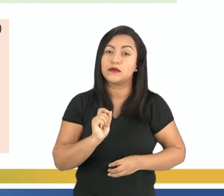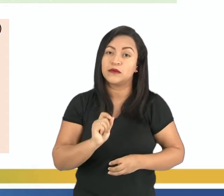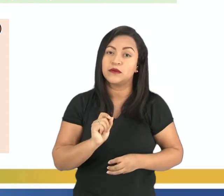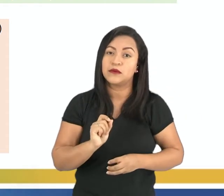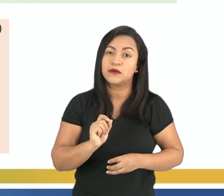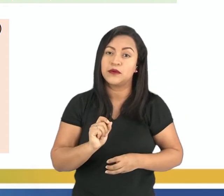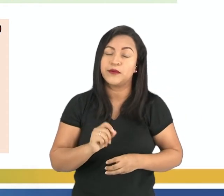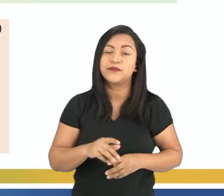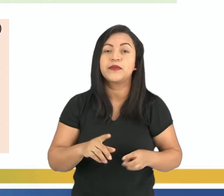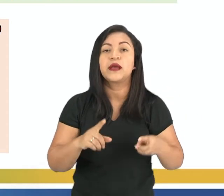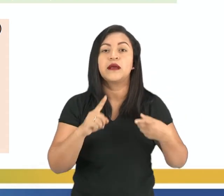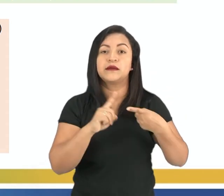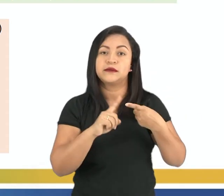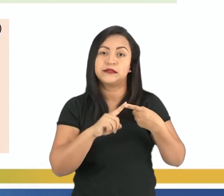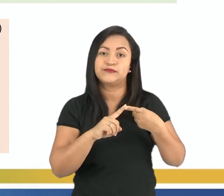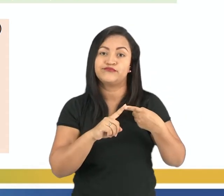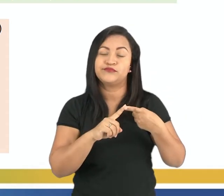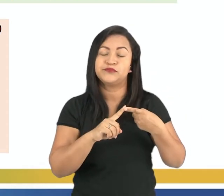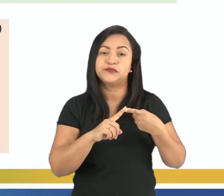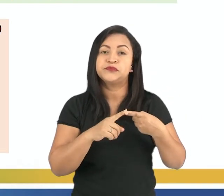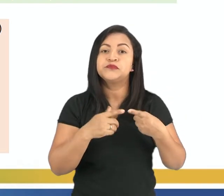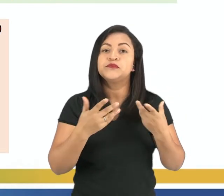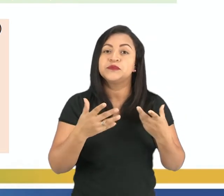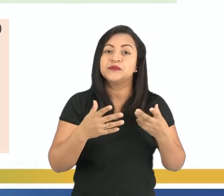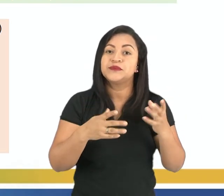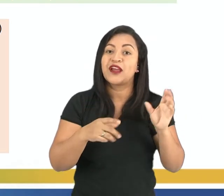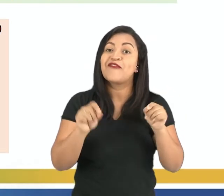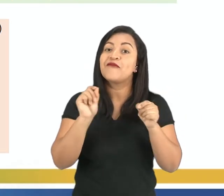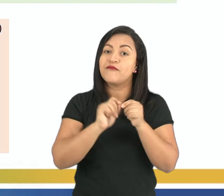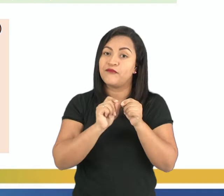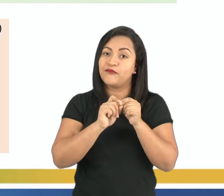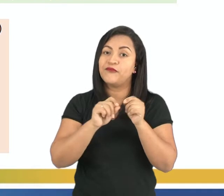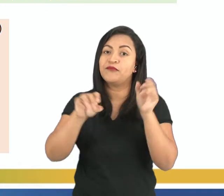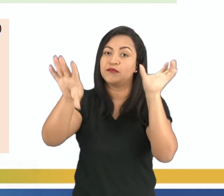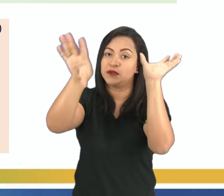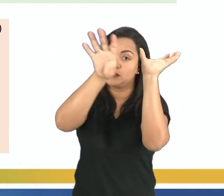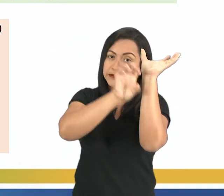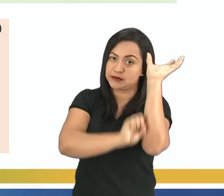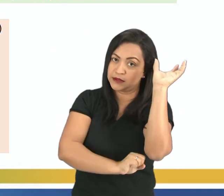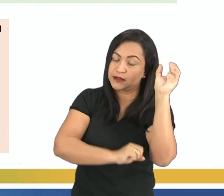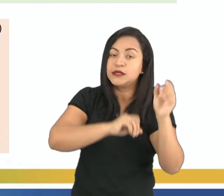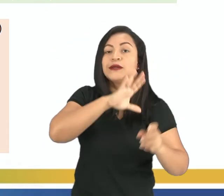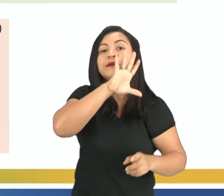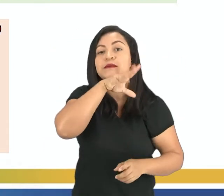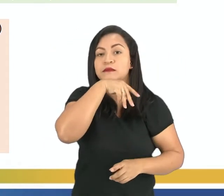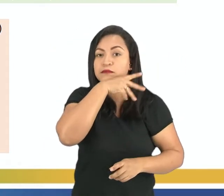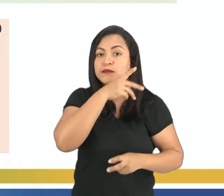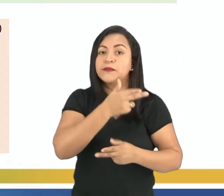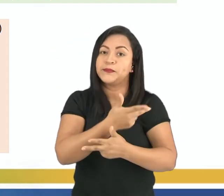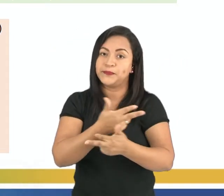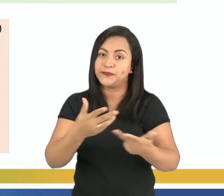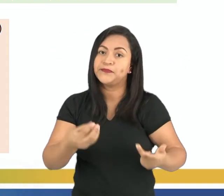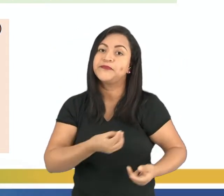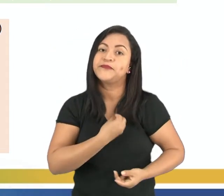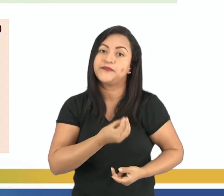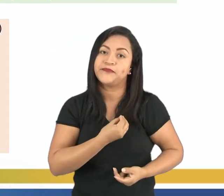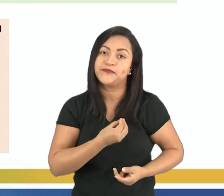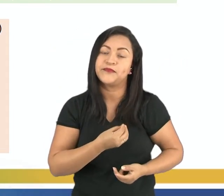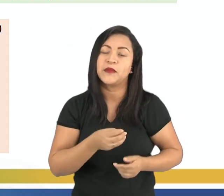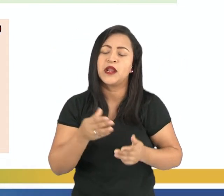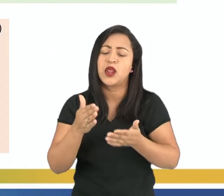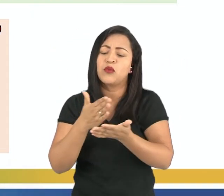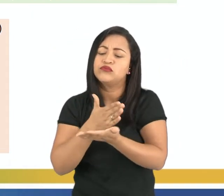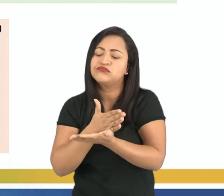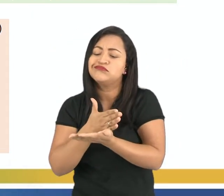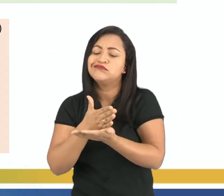é tanto realizada pelas plantas quanto pelos animais, os demais seres vivos. Ele é o processo